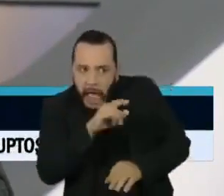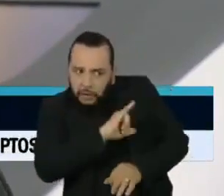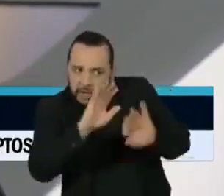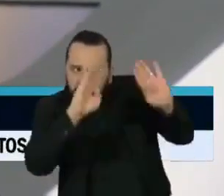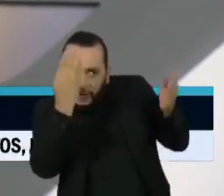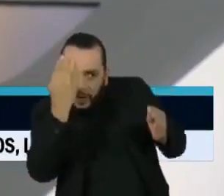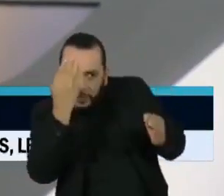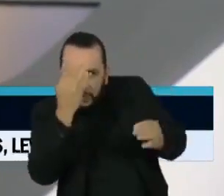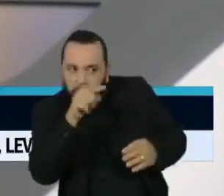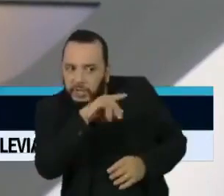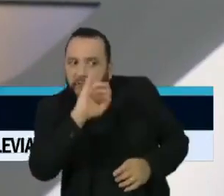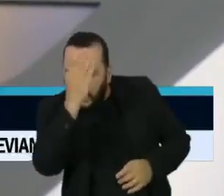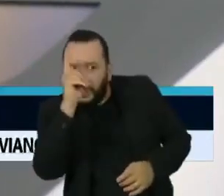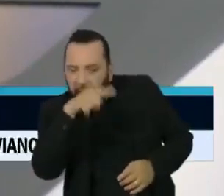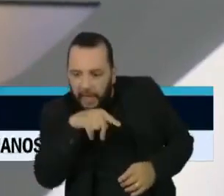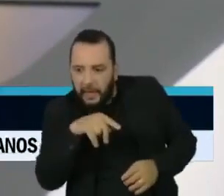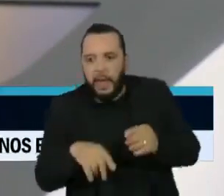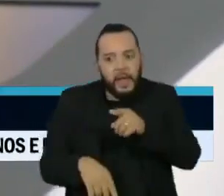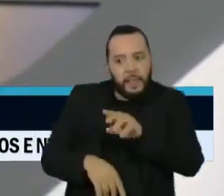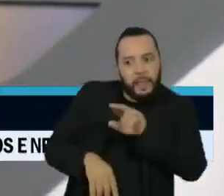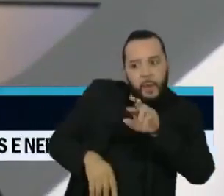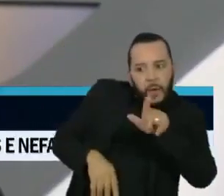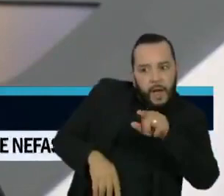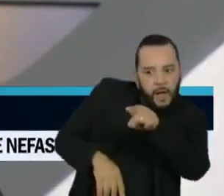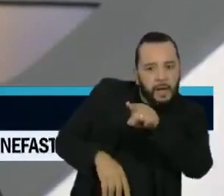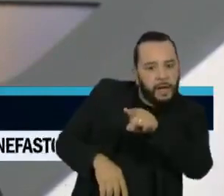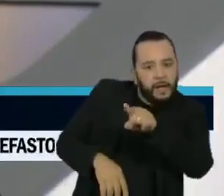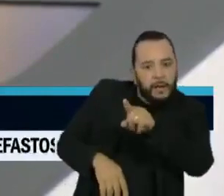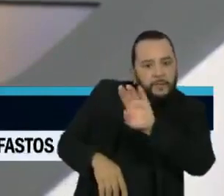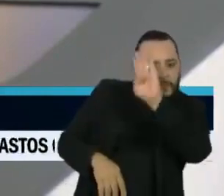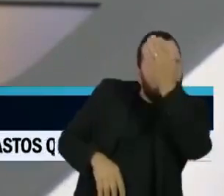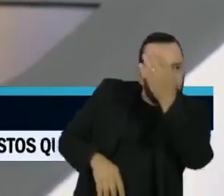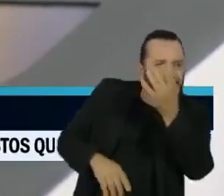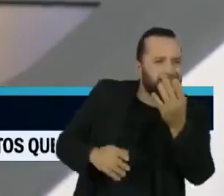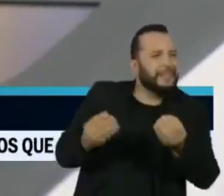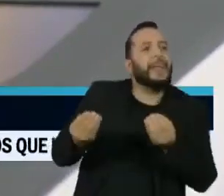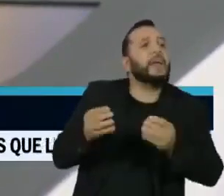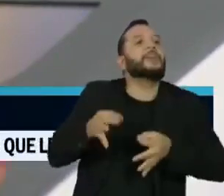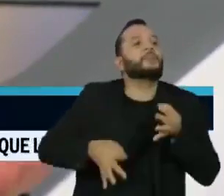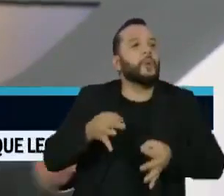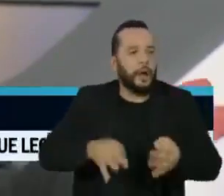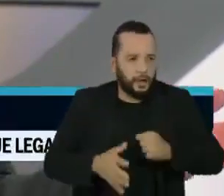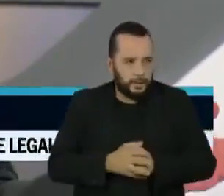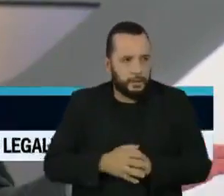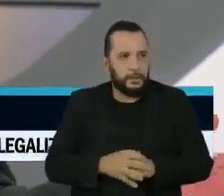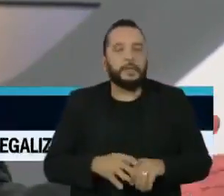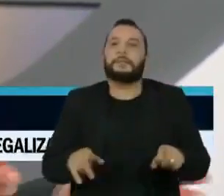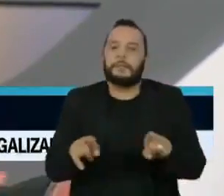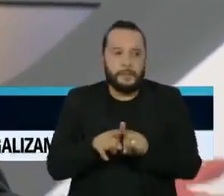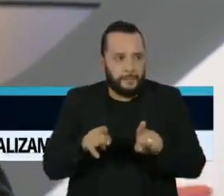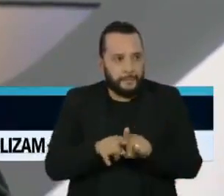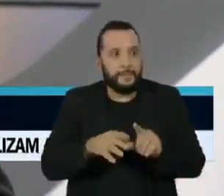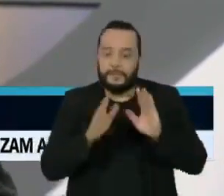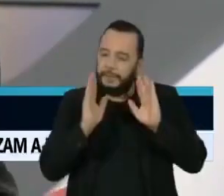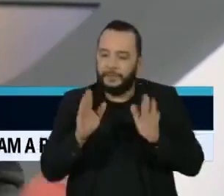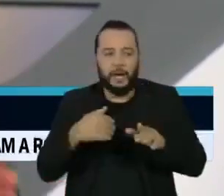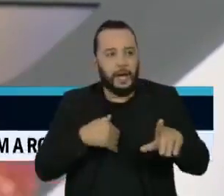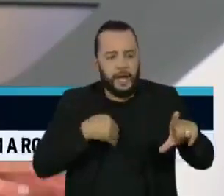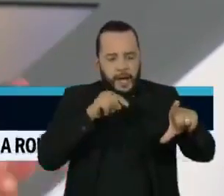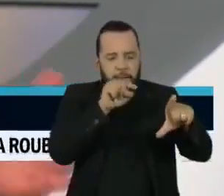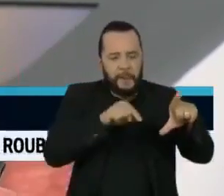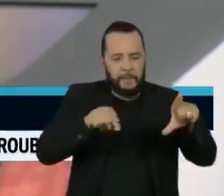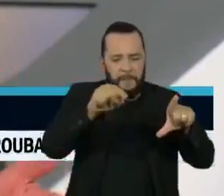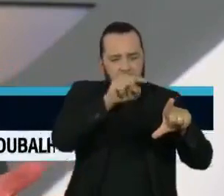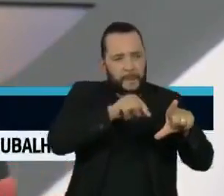casos, obviamente, fraudaram a urna para impedir a votação do Bolsonaro. Ah, tá bom, isso aqui é fácil.